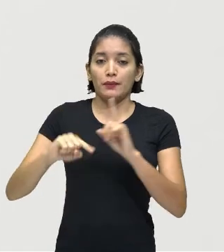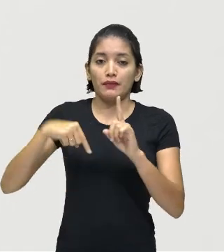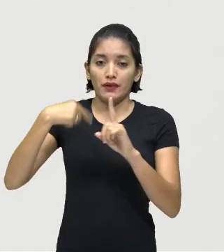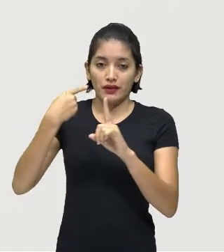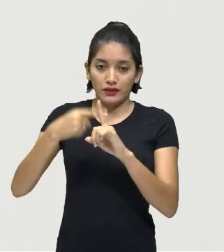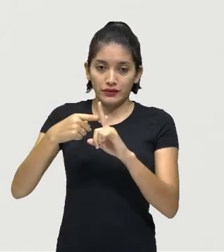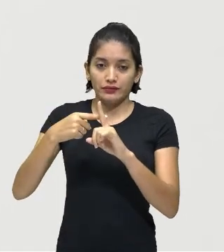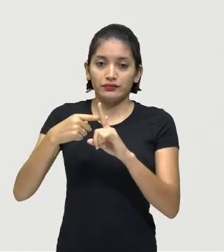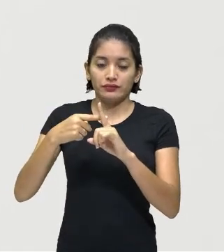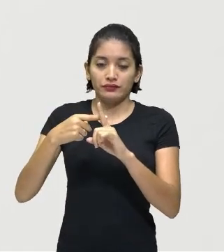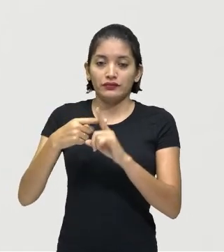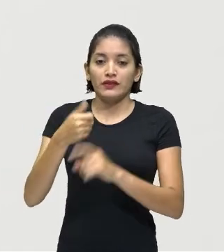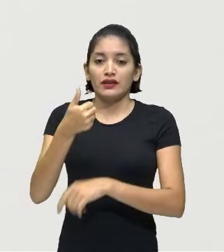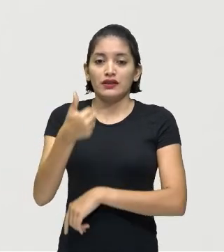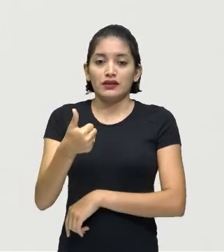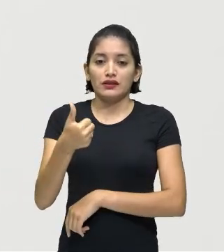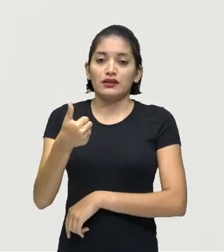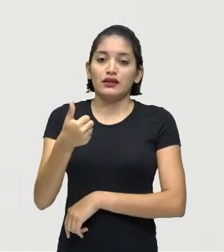mais